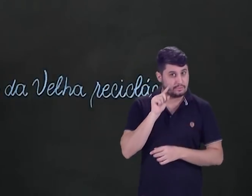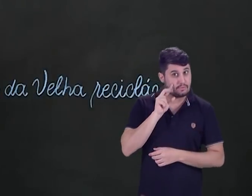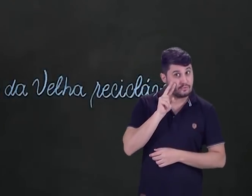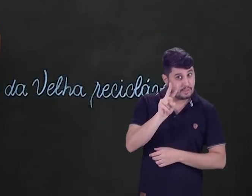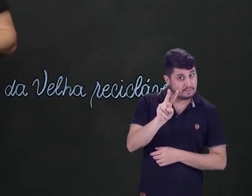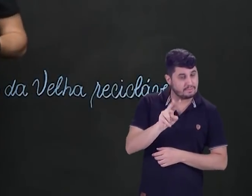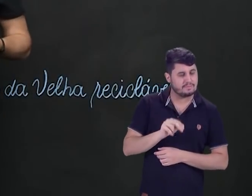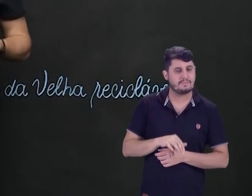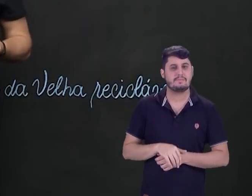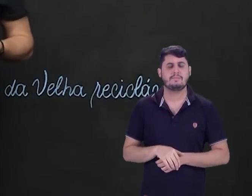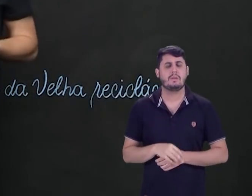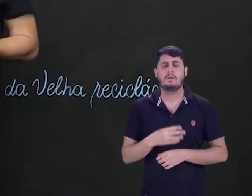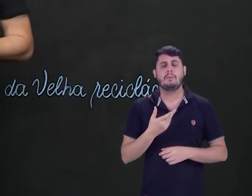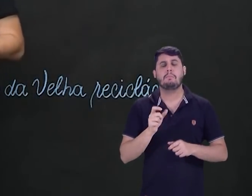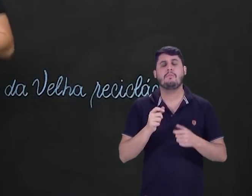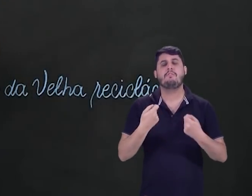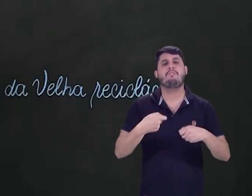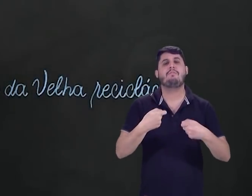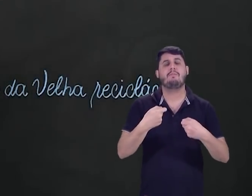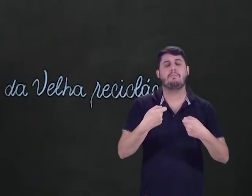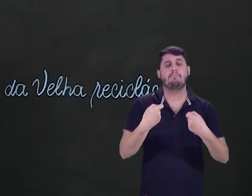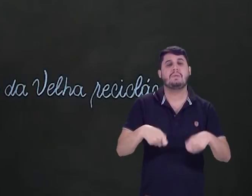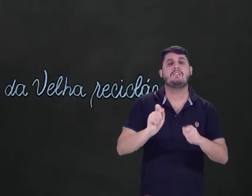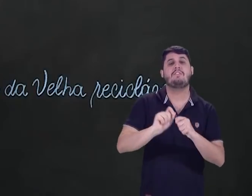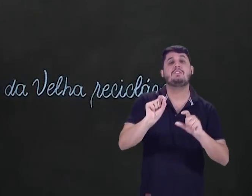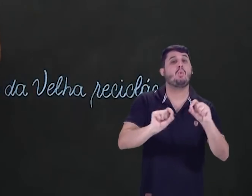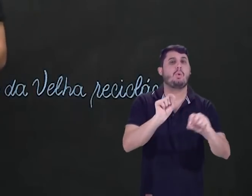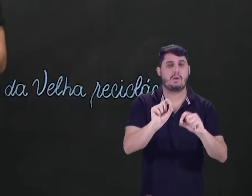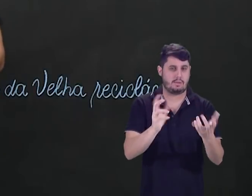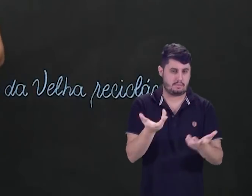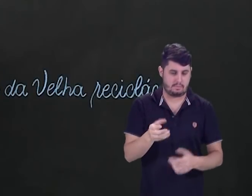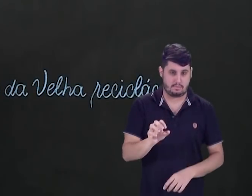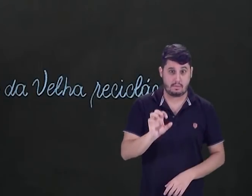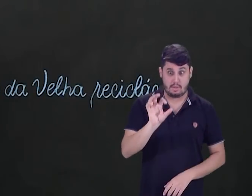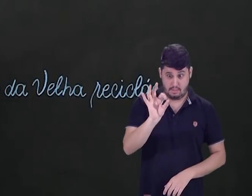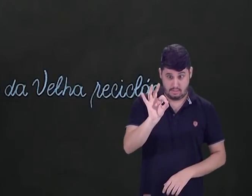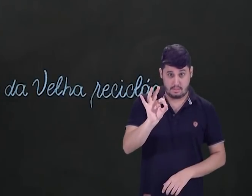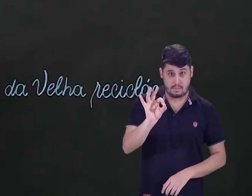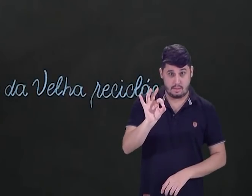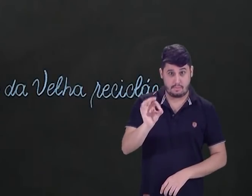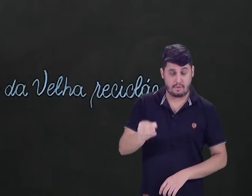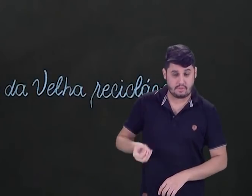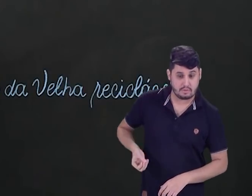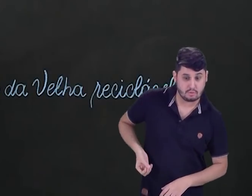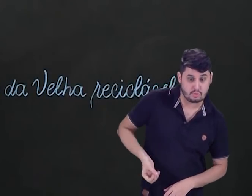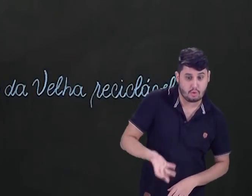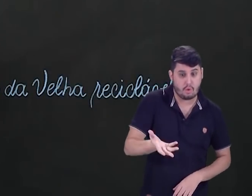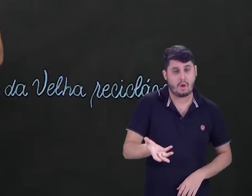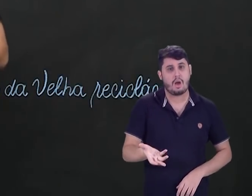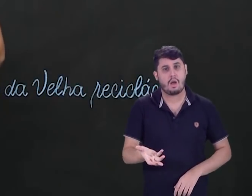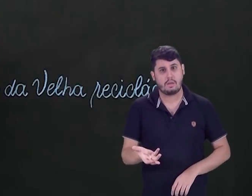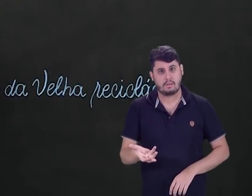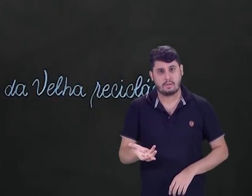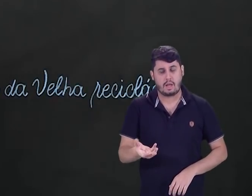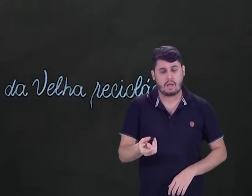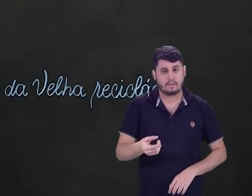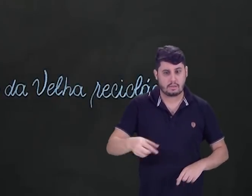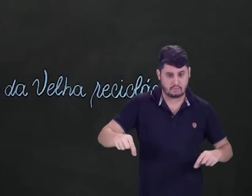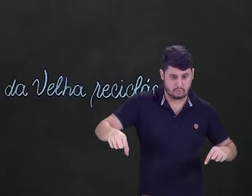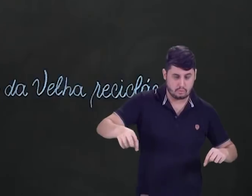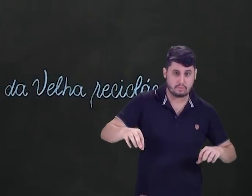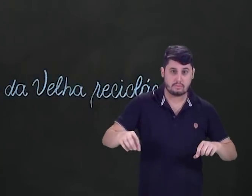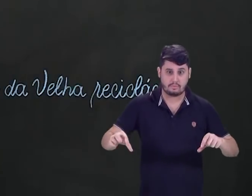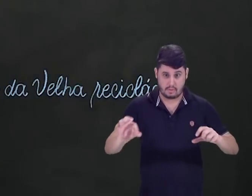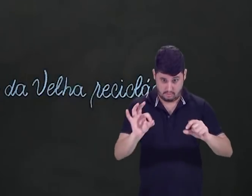E o que, que eu preciso fazer? Eu vou jogar essas tampinhas de maneira que uma cruze entre as outras duas. Por